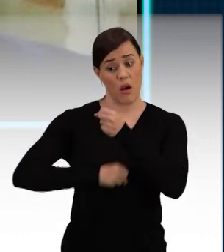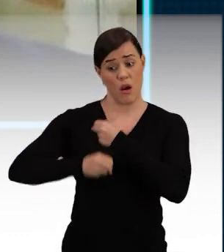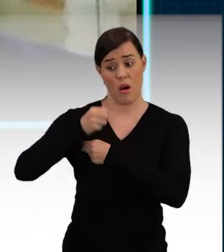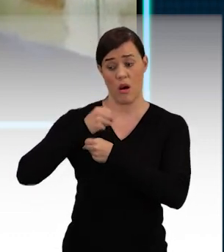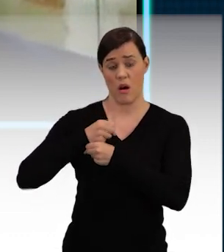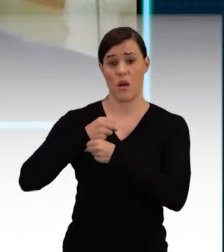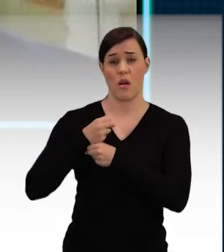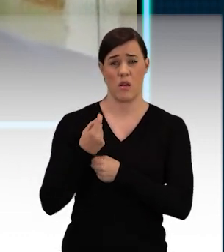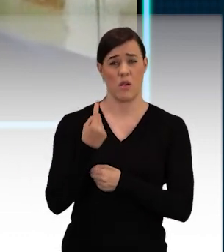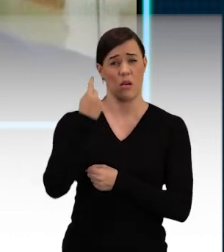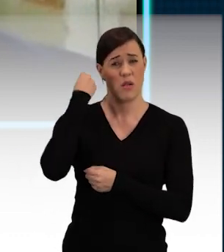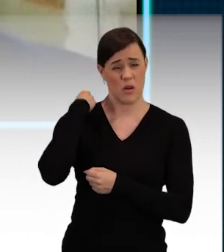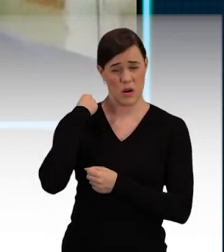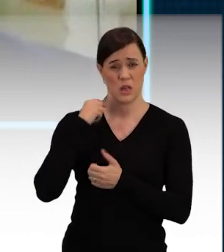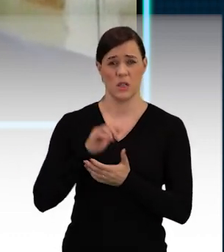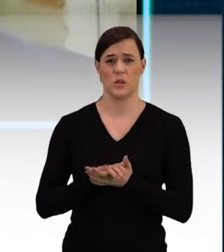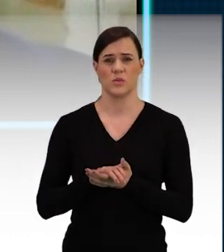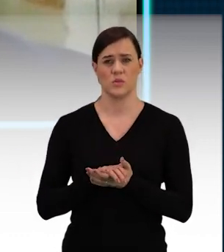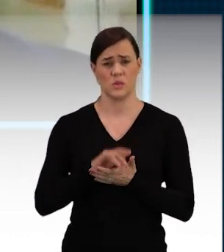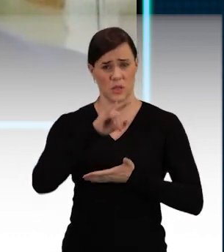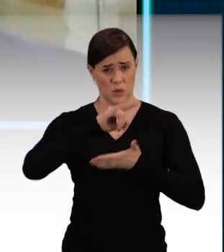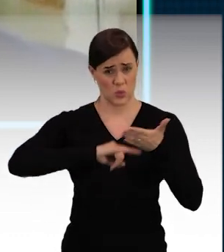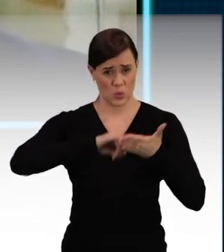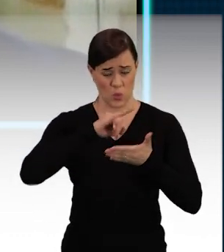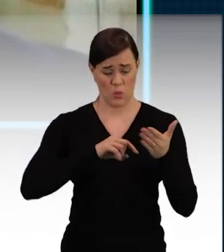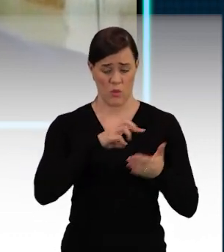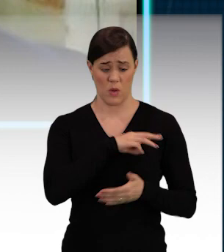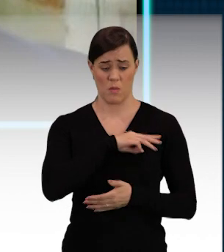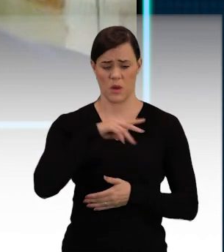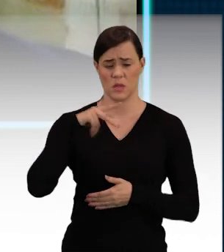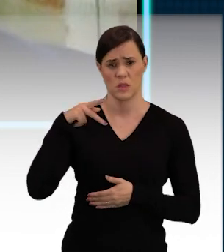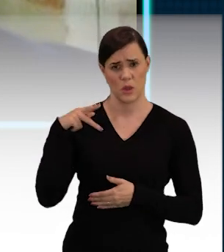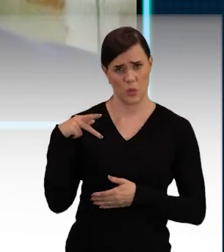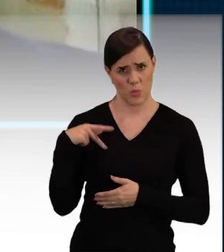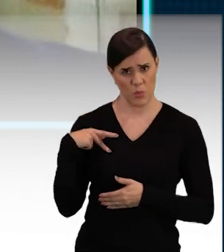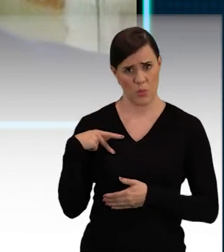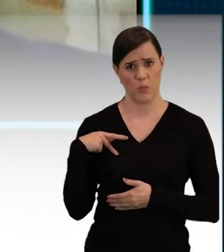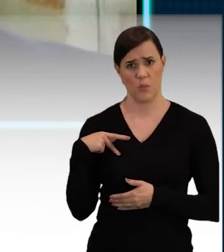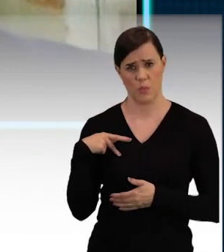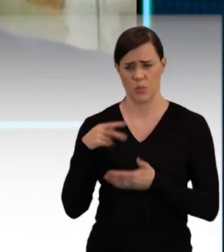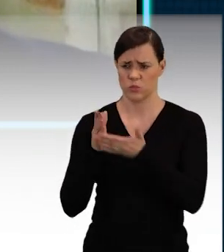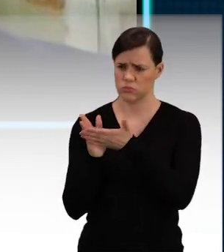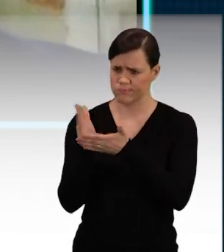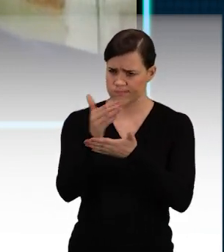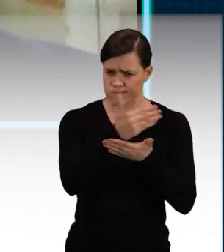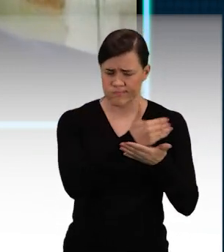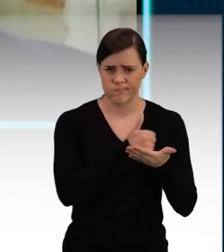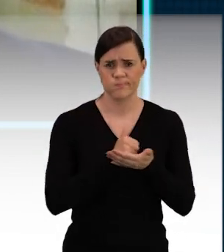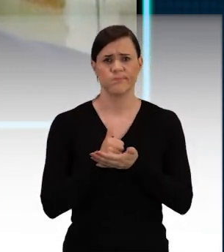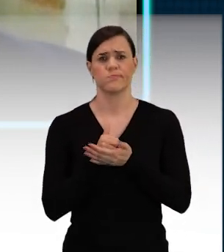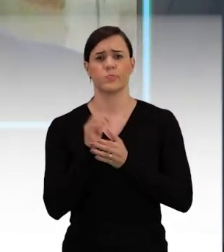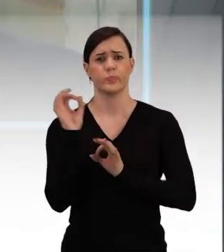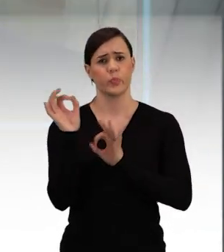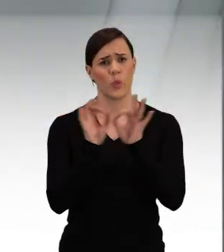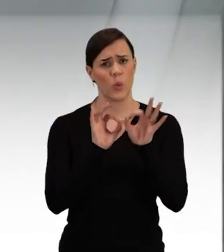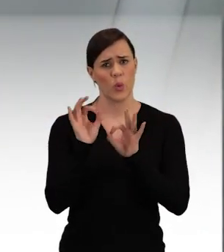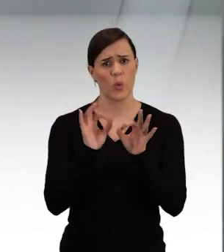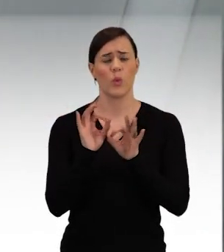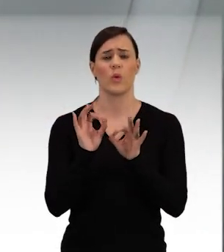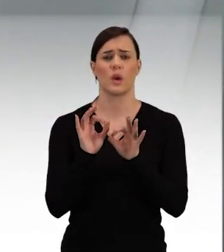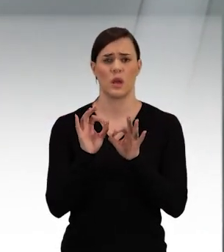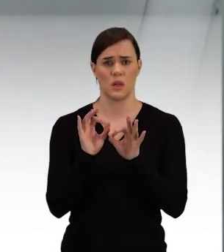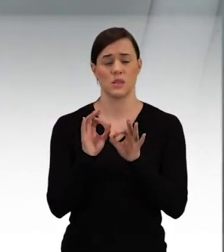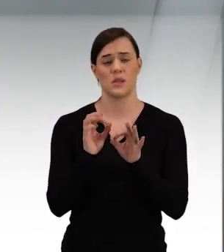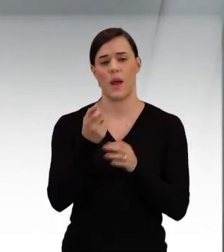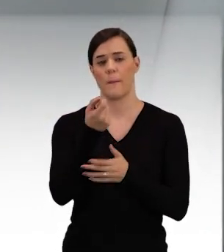anos e, no âmbito deste inquérito civil, o Ministério Público buscou fomentar a regularização dos estoques